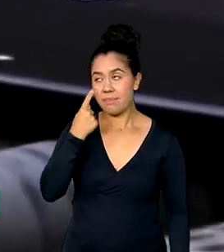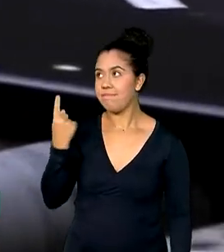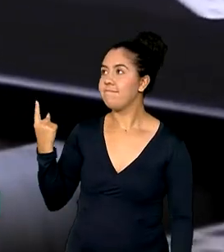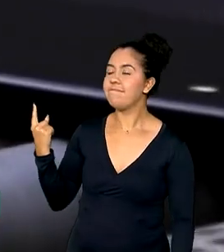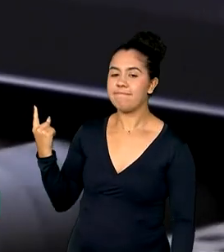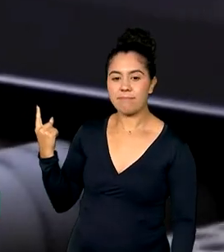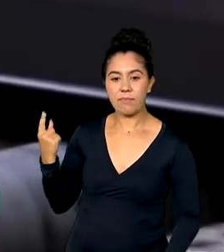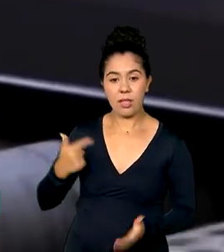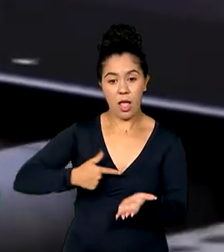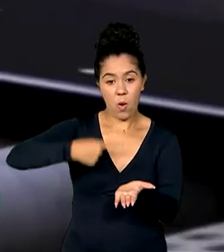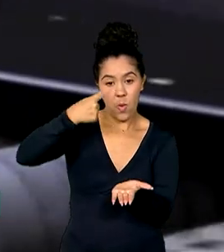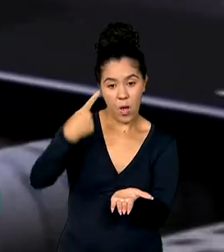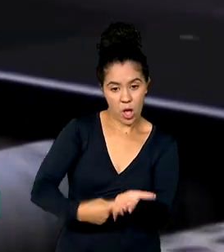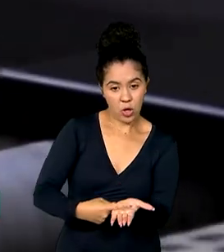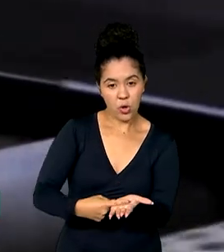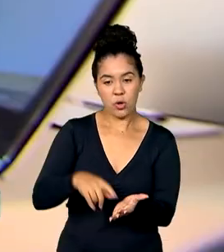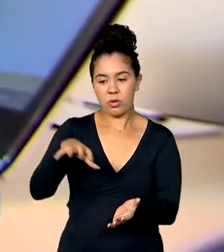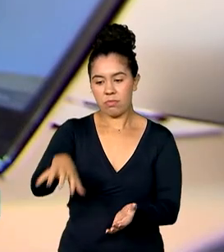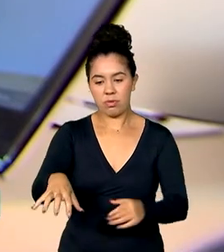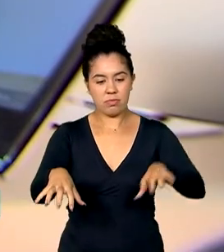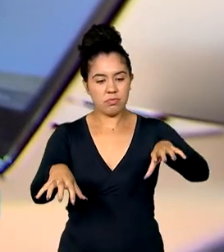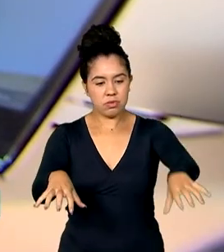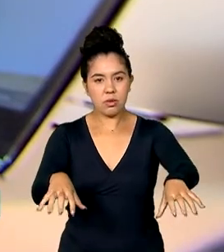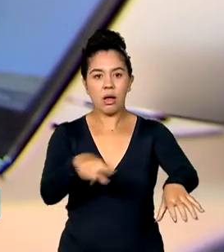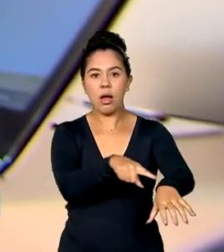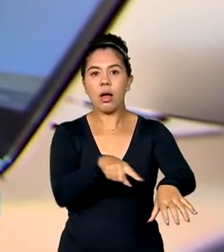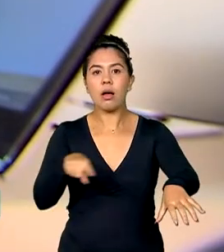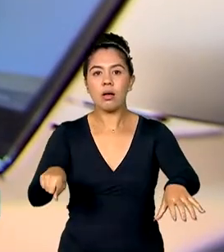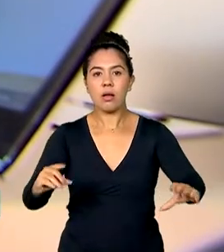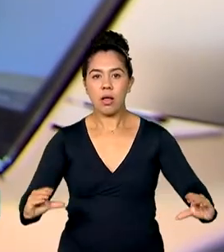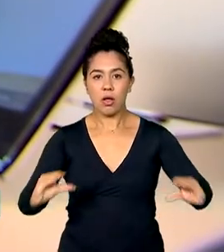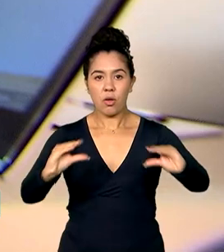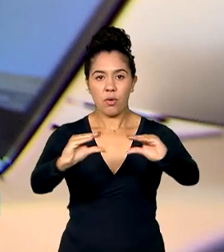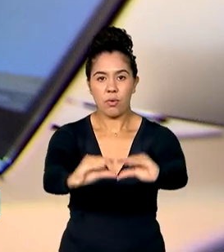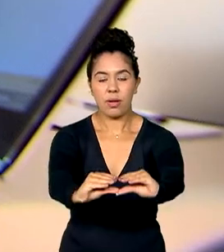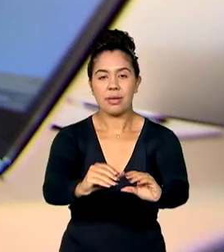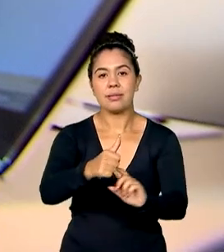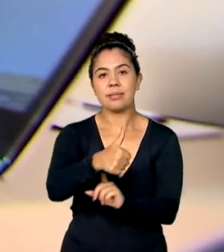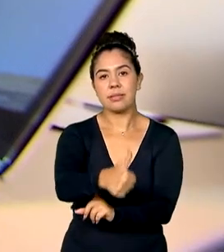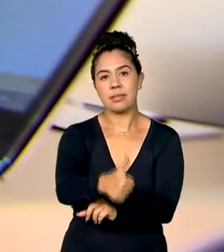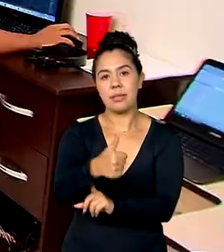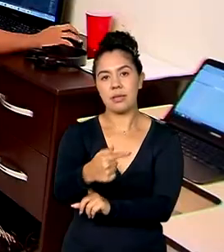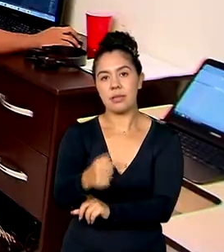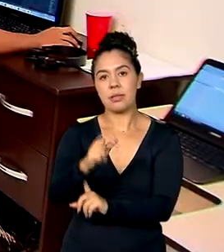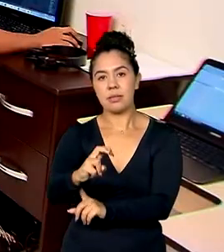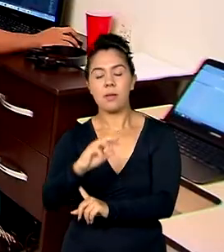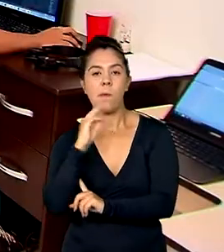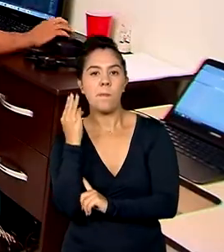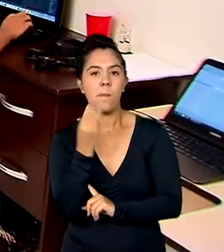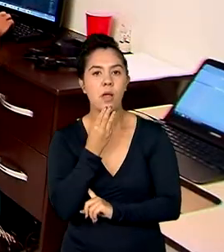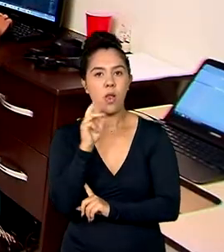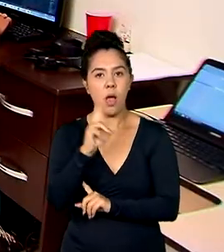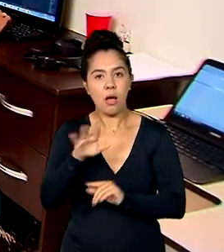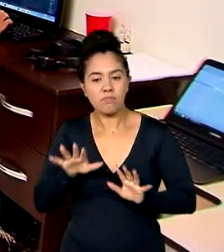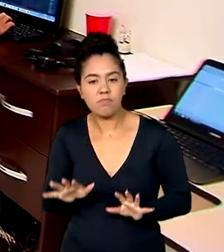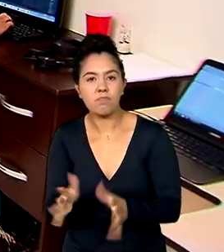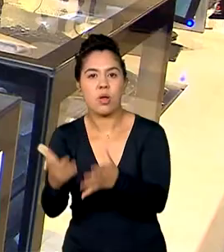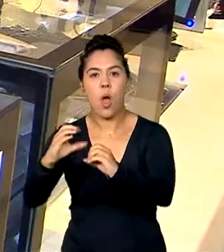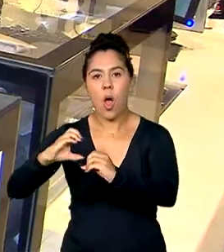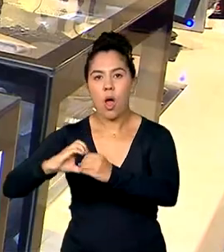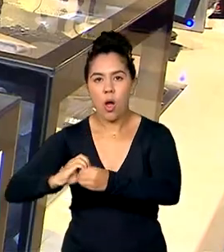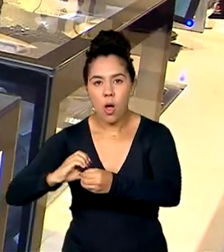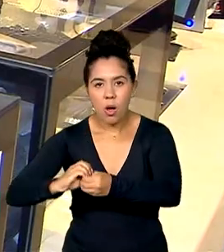O acordo entre a Apex Brasil e Sebrae disponibiliza 175 milhões de reais para incentivar